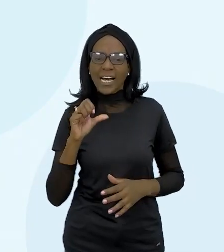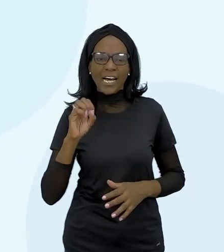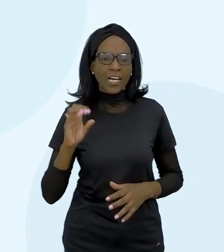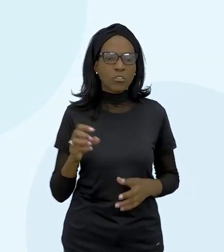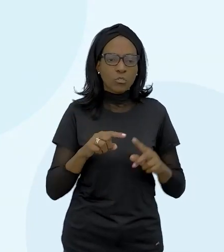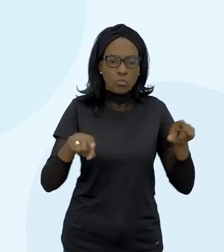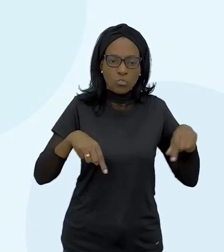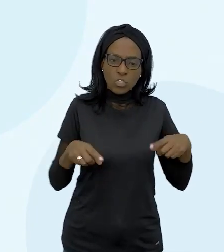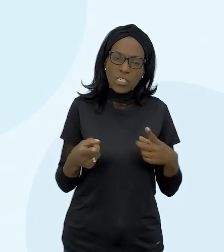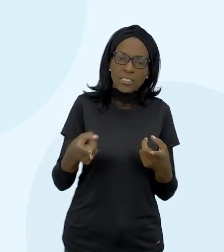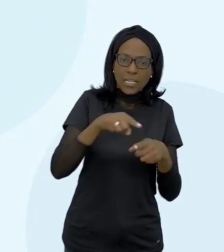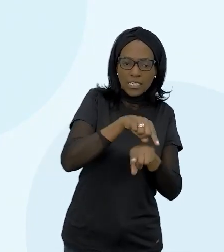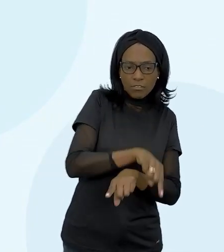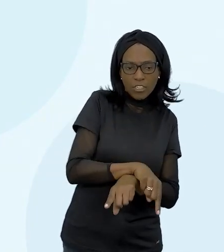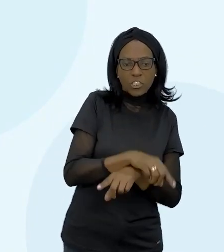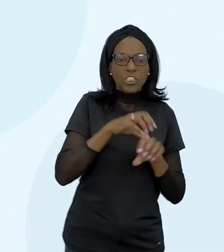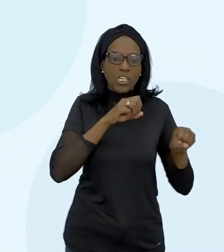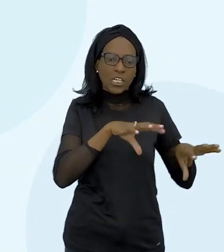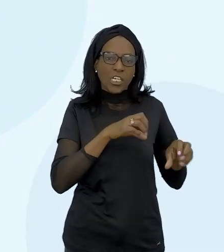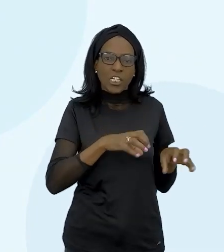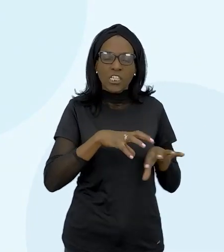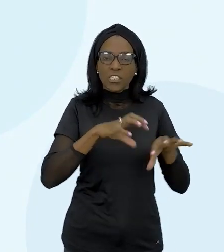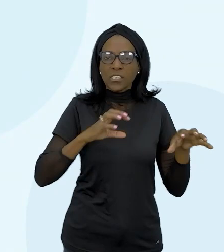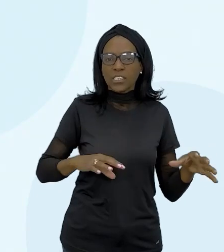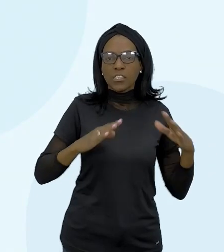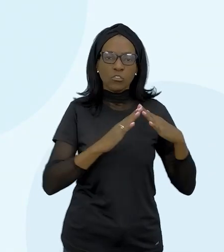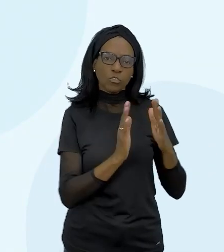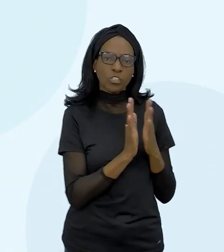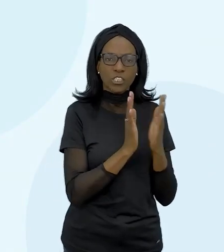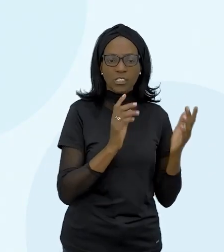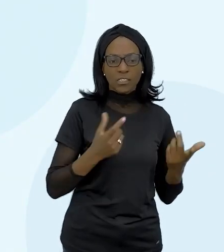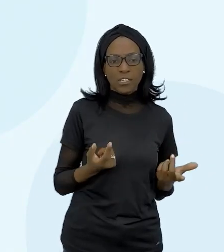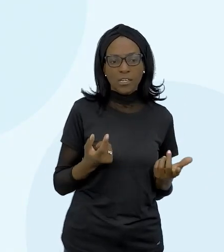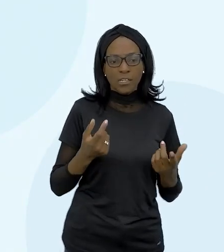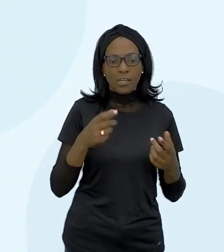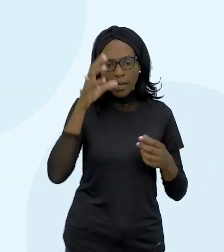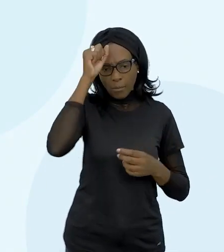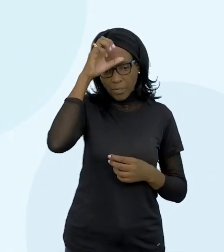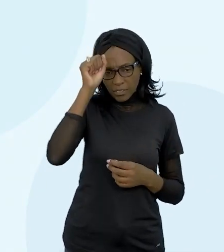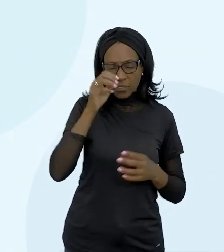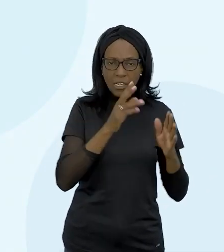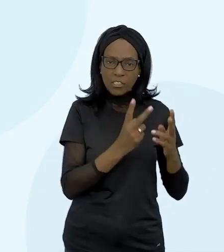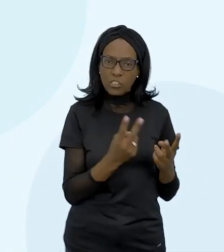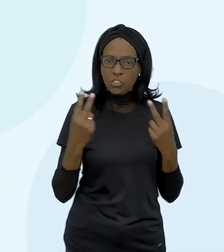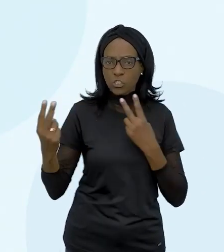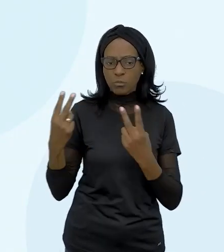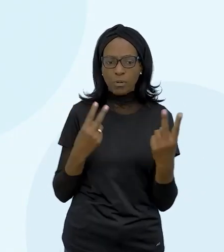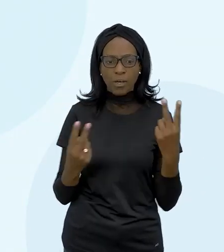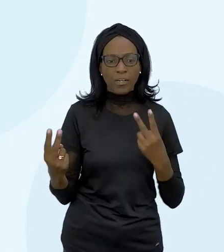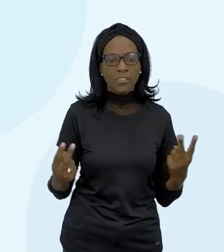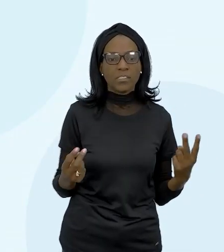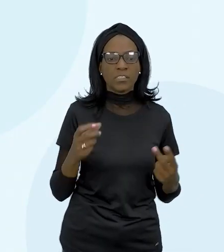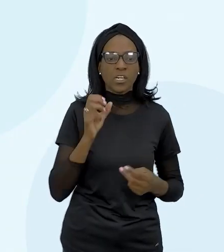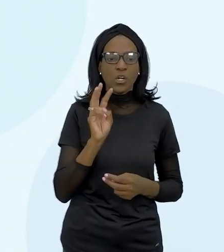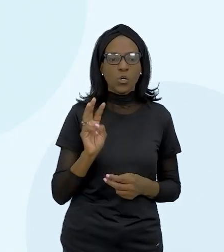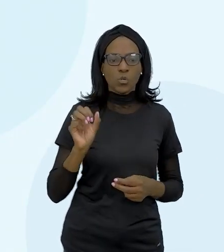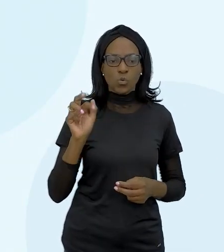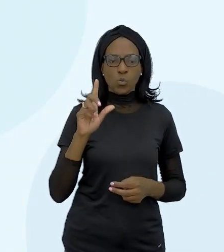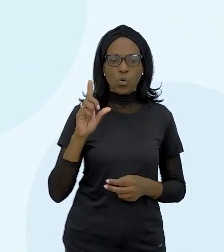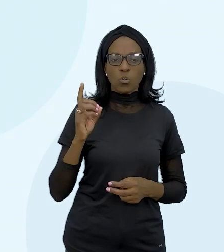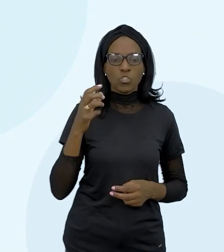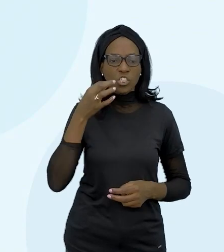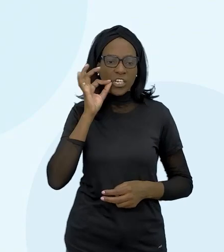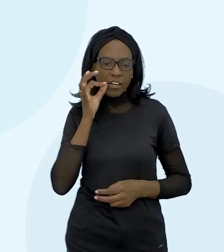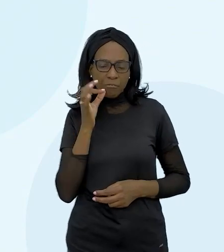invertida, ensino híbrido, aprendizagem em pares, World Café e rotações por estação. Perfeito.